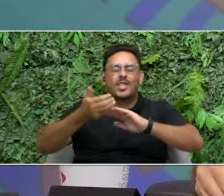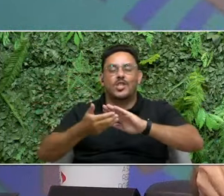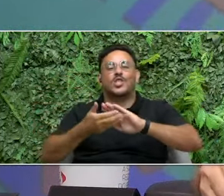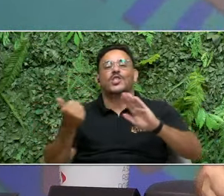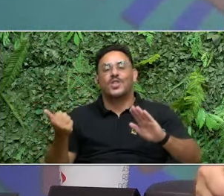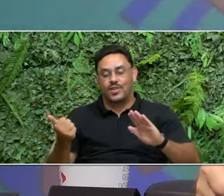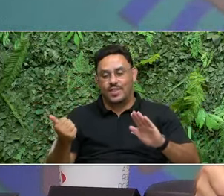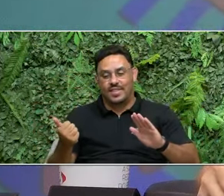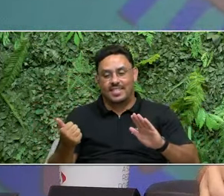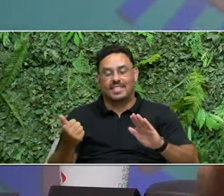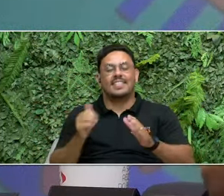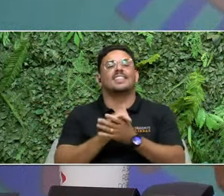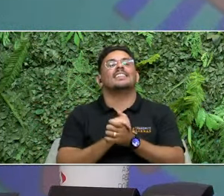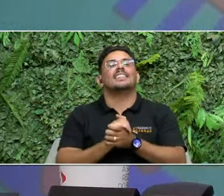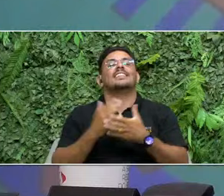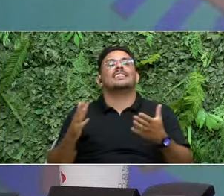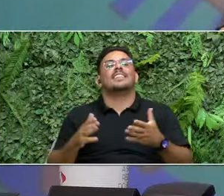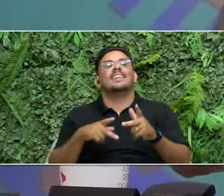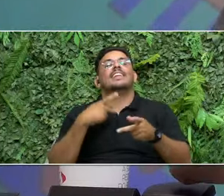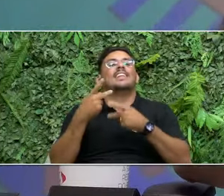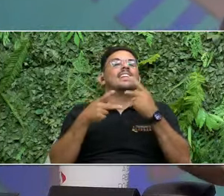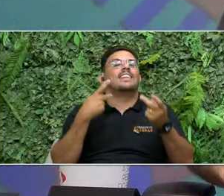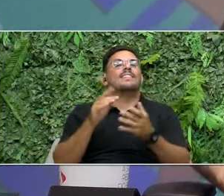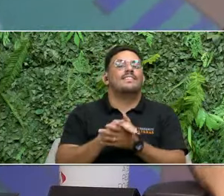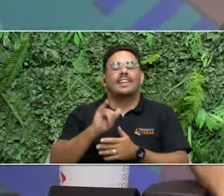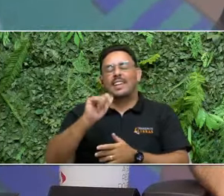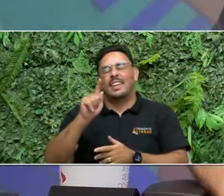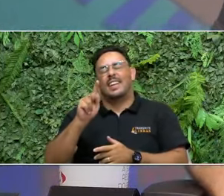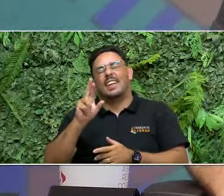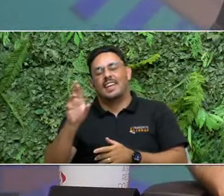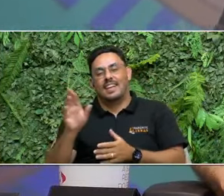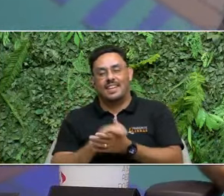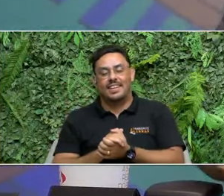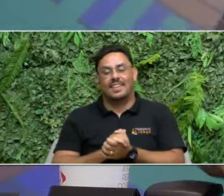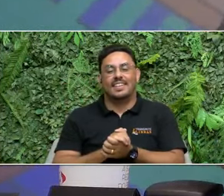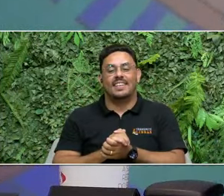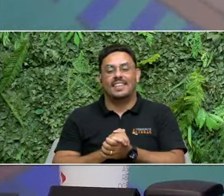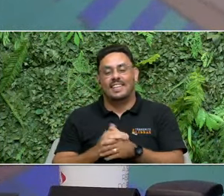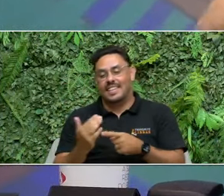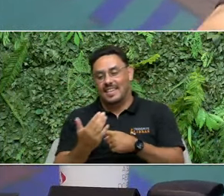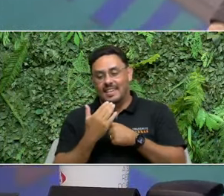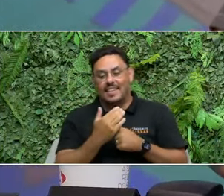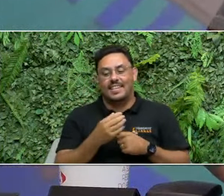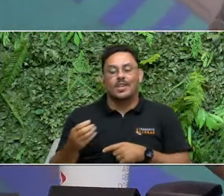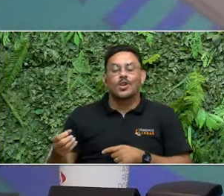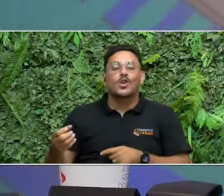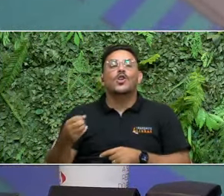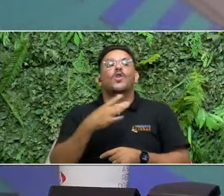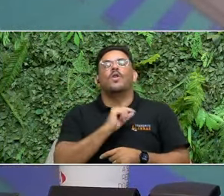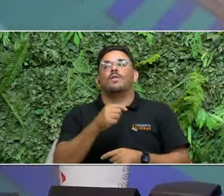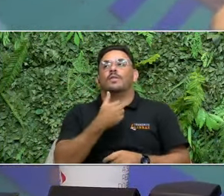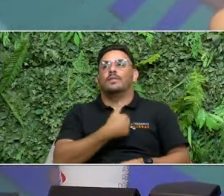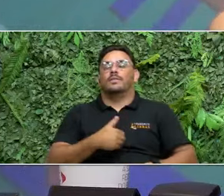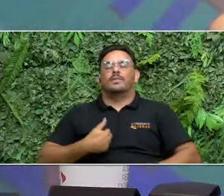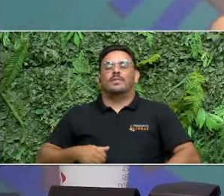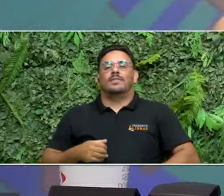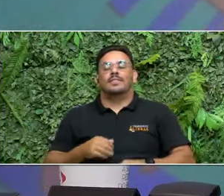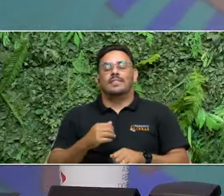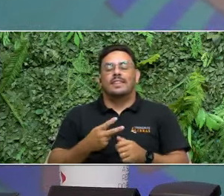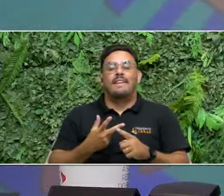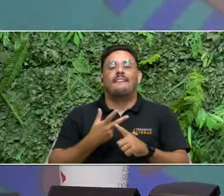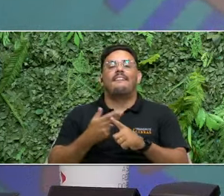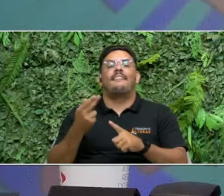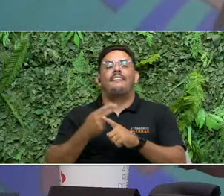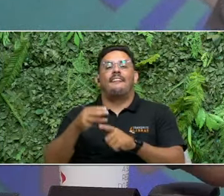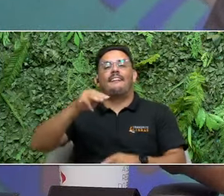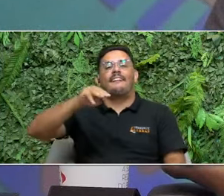desplugar Ah então então fala aí cara das novidades Doo não me ajuda aí fala das novidad do Atlético a primeira estreia do milito né a outra